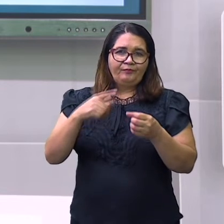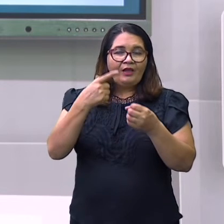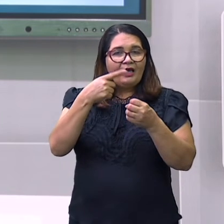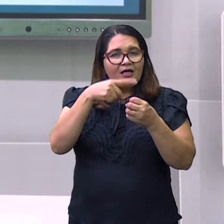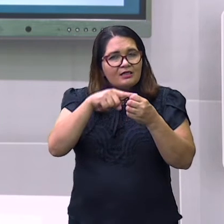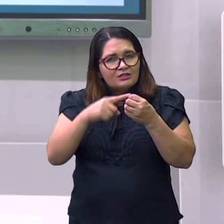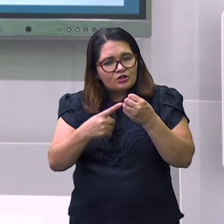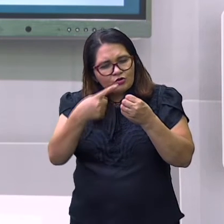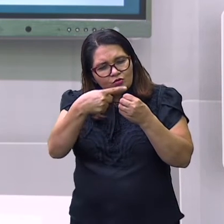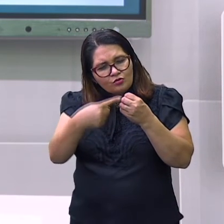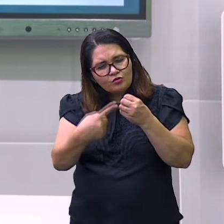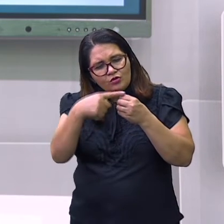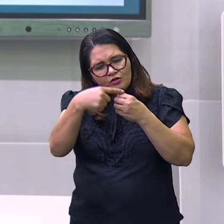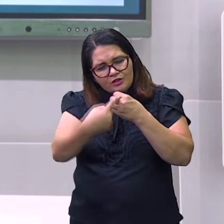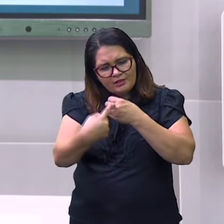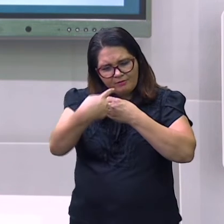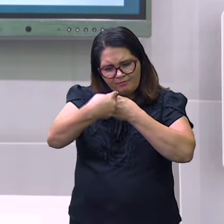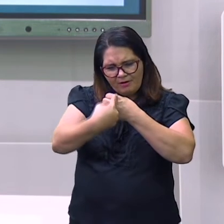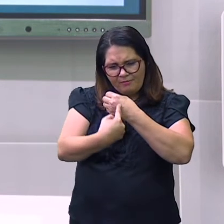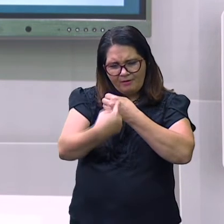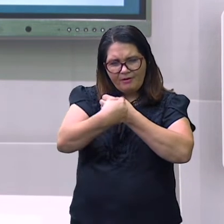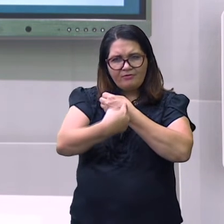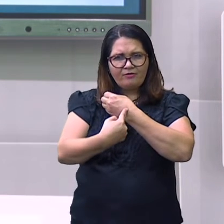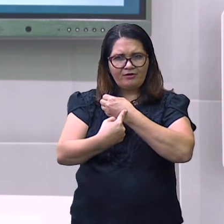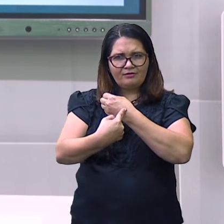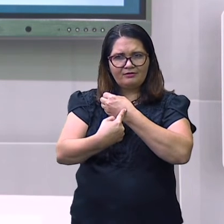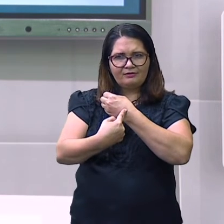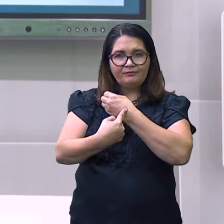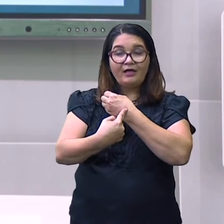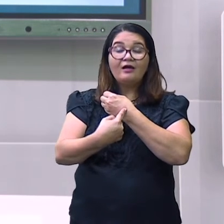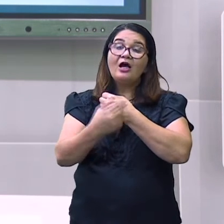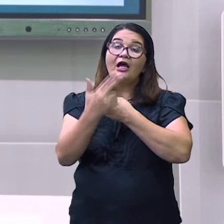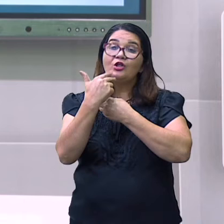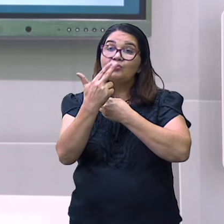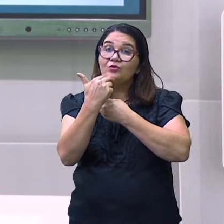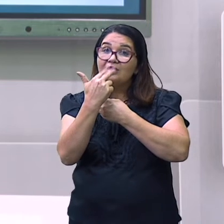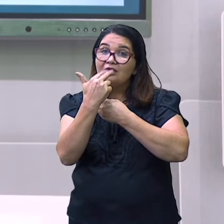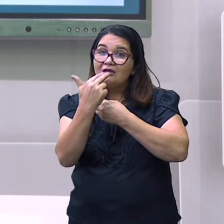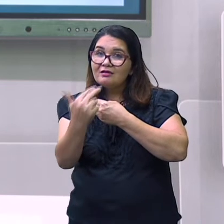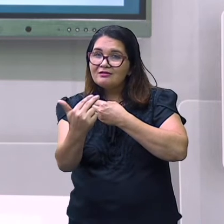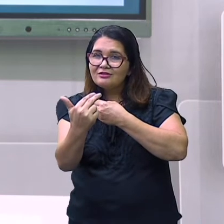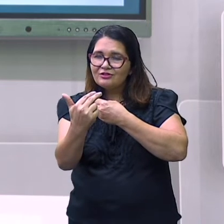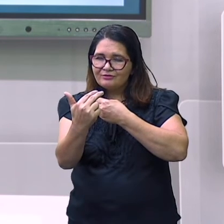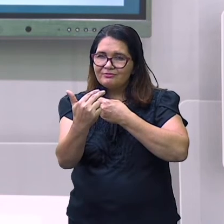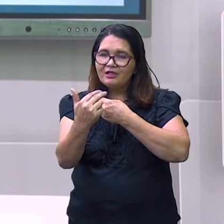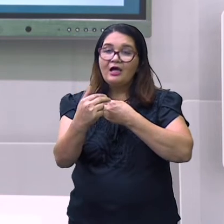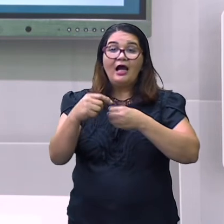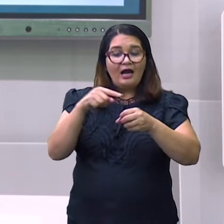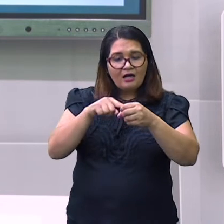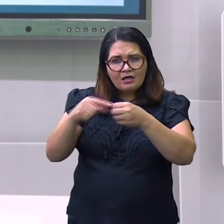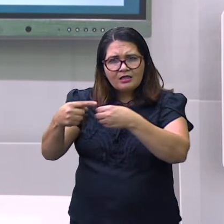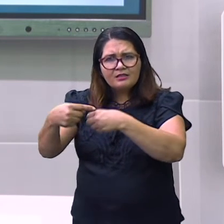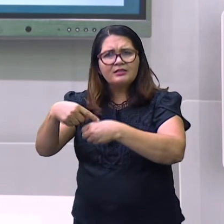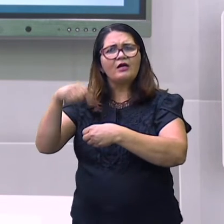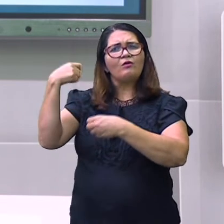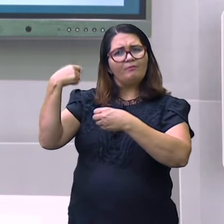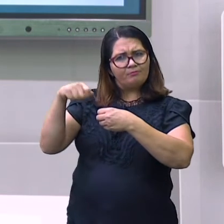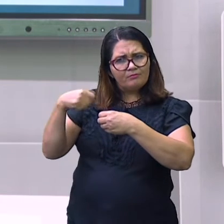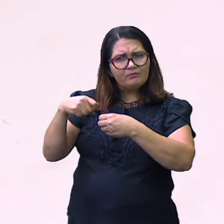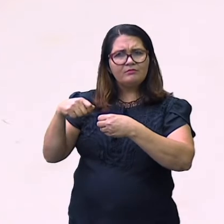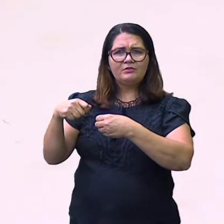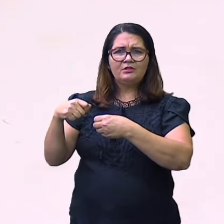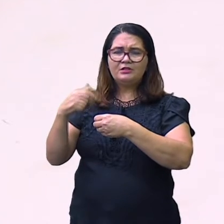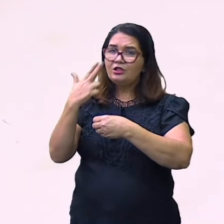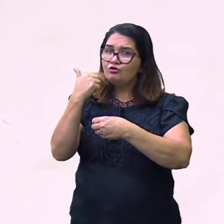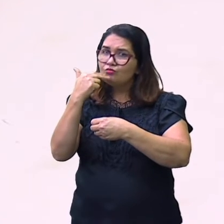amilases, né? Que são estruturas necessárias para a nutrição dessa célula. Então, a gente vai ter lá dentro a presença de